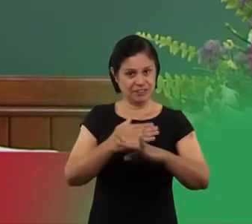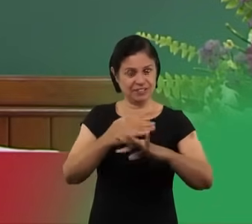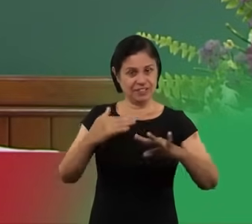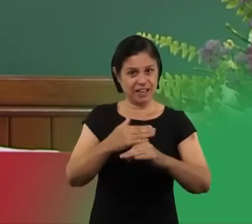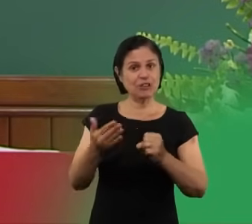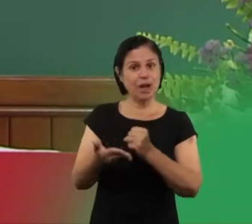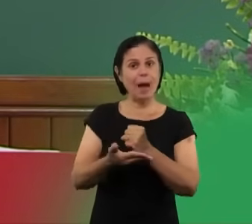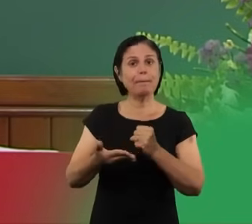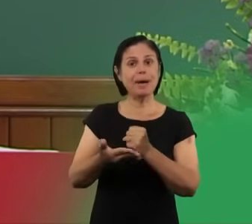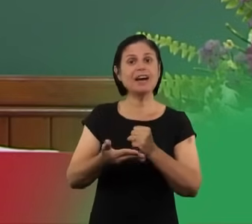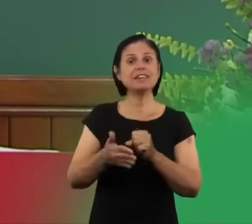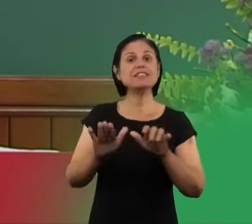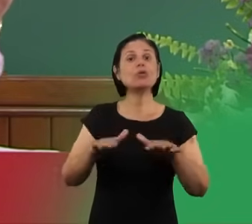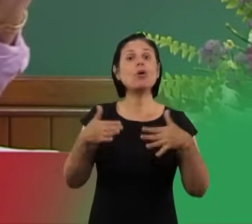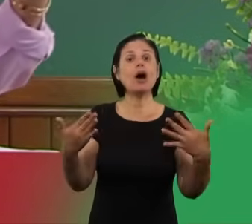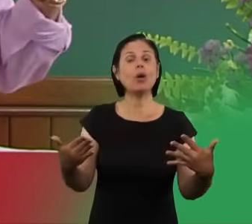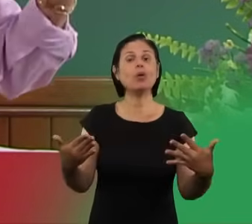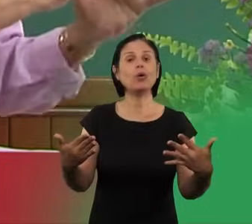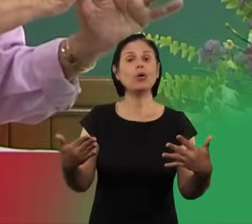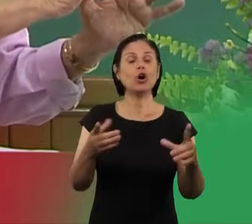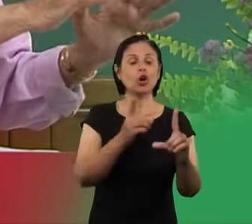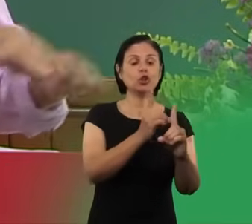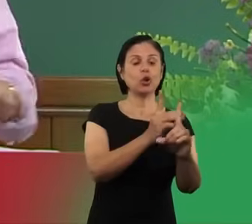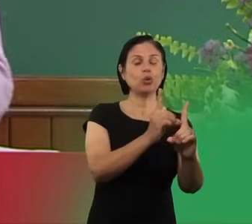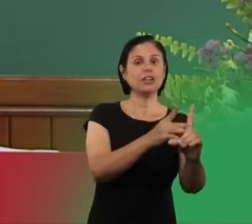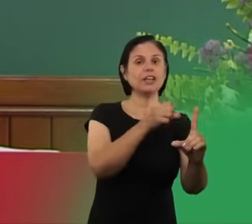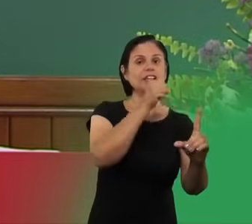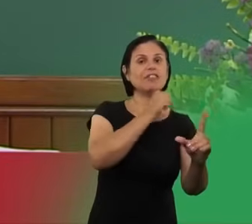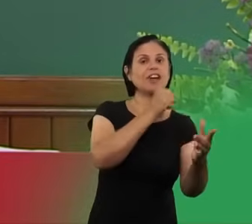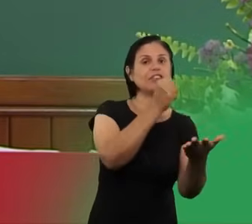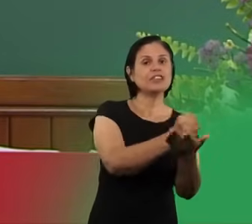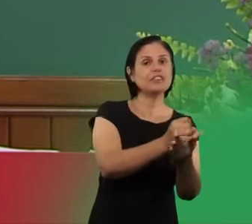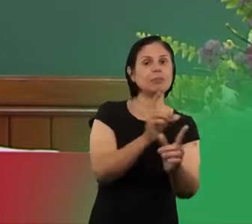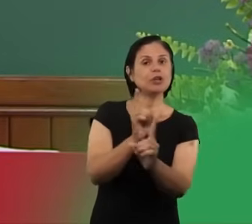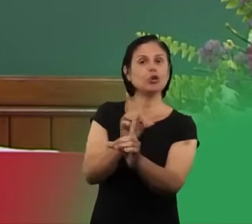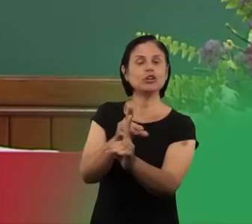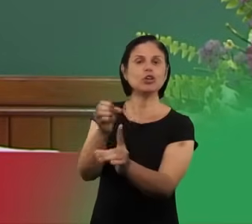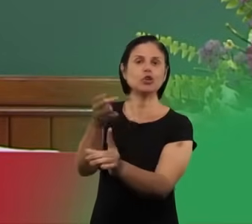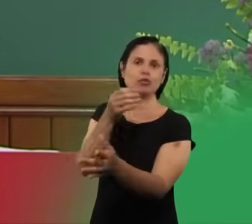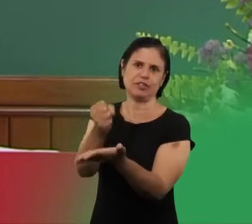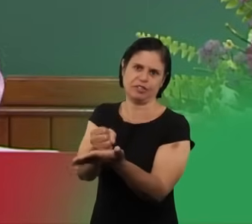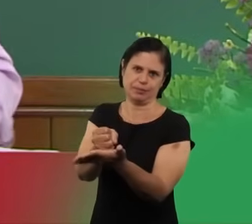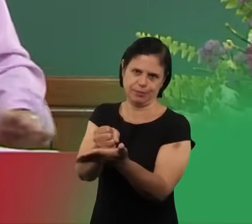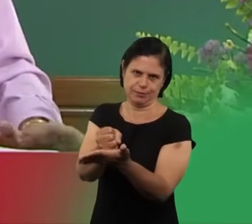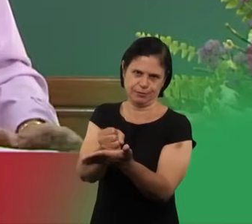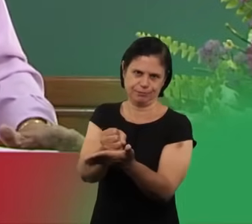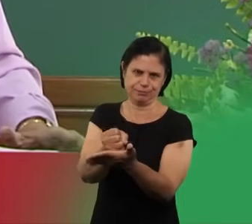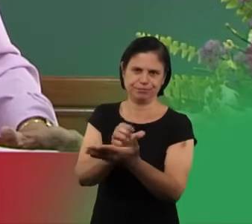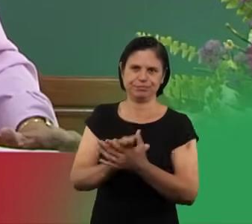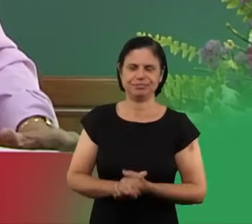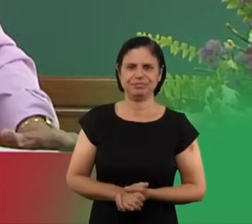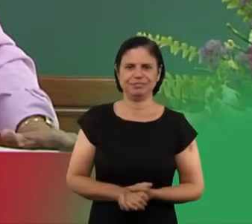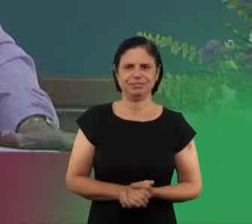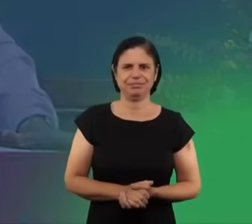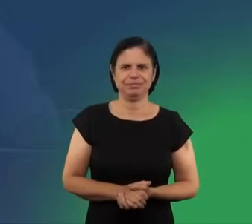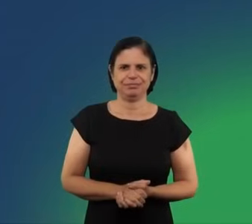em toda a doutrina que veio lá do Velho e do Novo Testamento. Pode continuar.